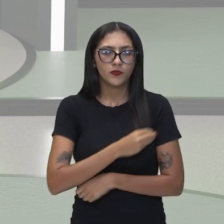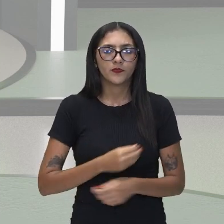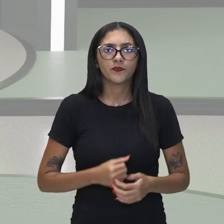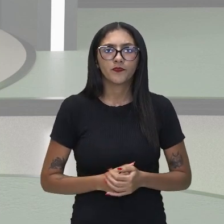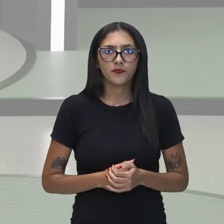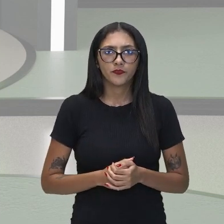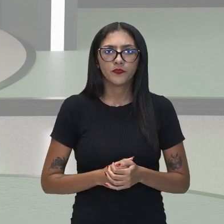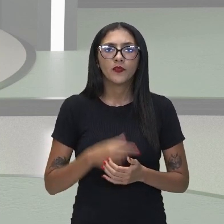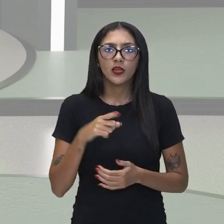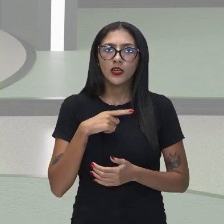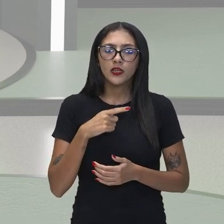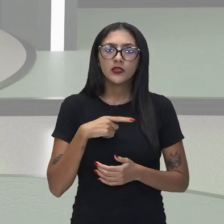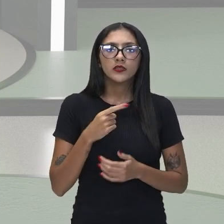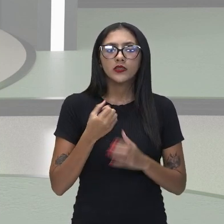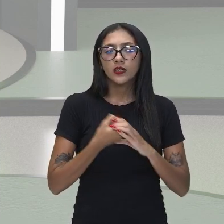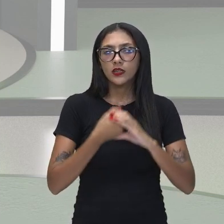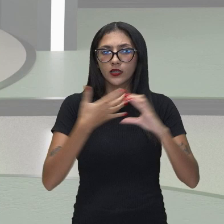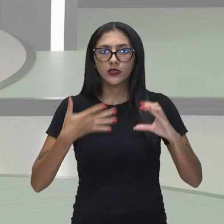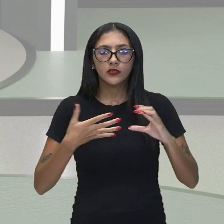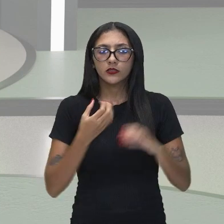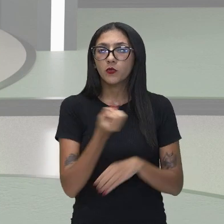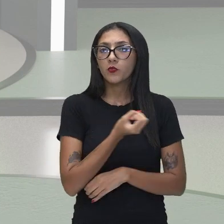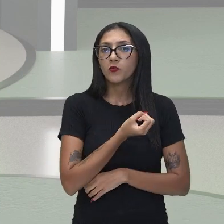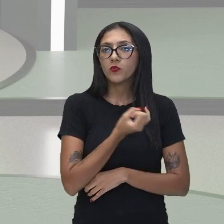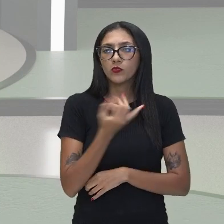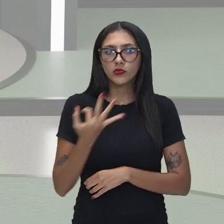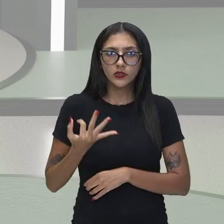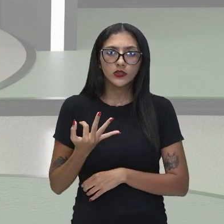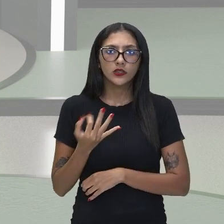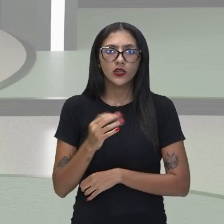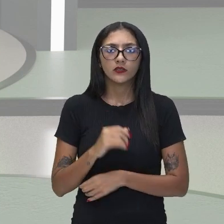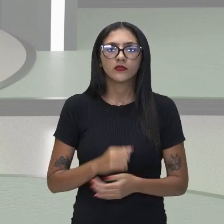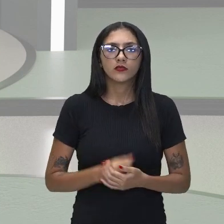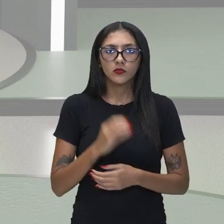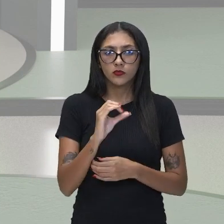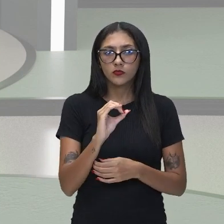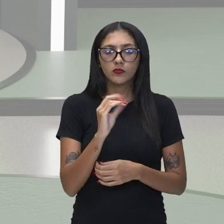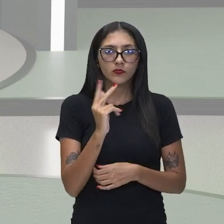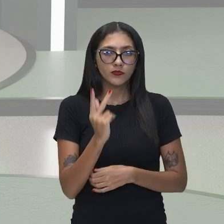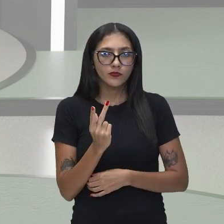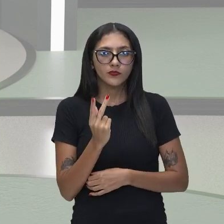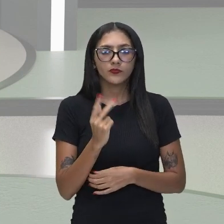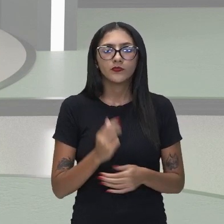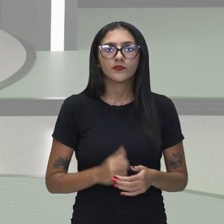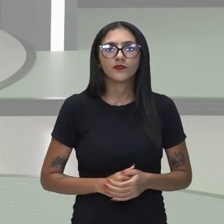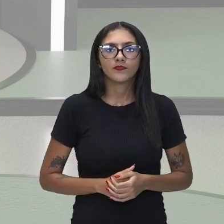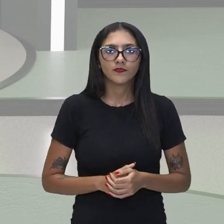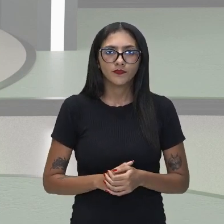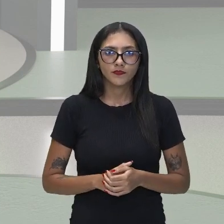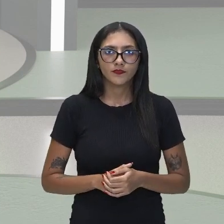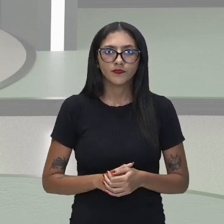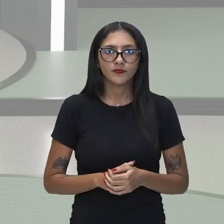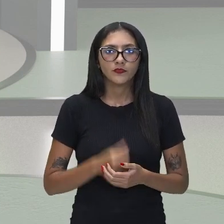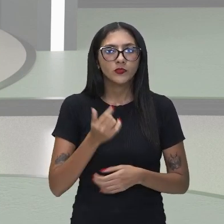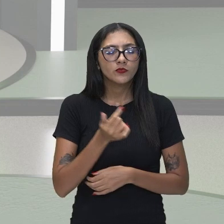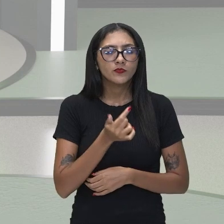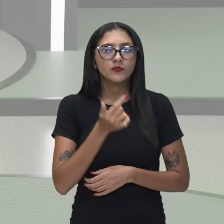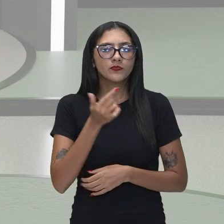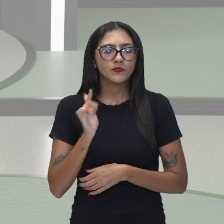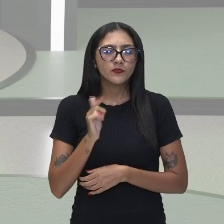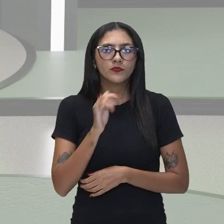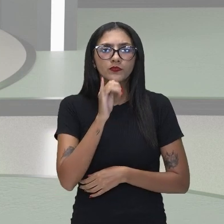quanto à quantidade de grupos hidroxila. A próxima classificação aqui dos